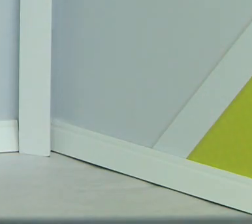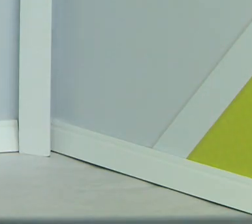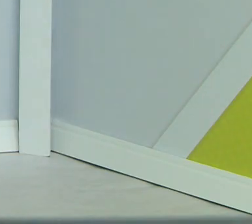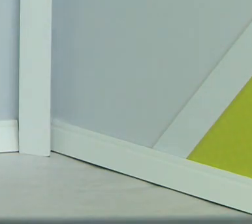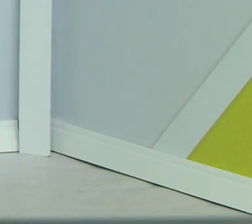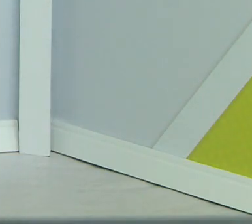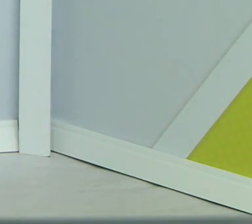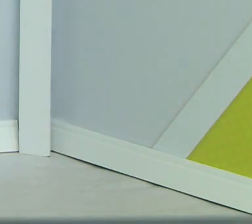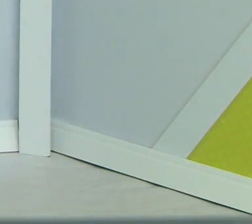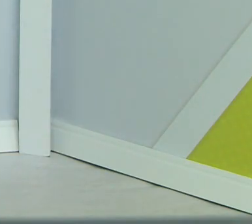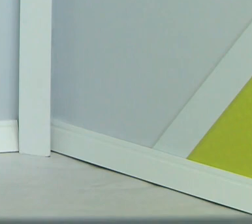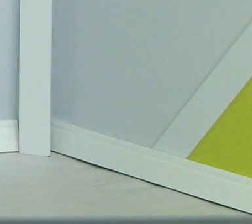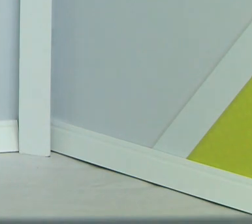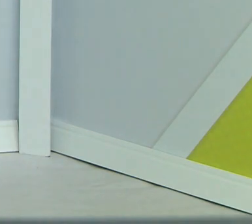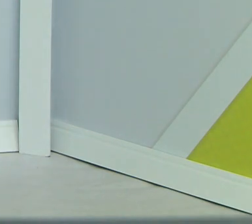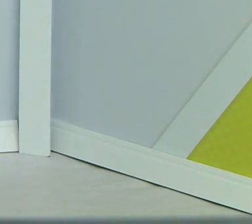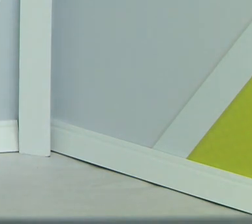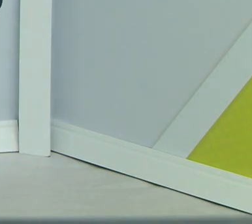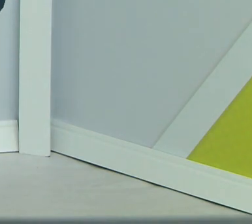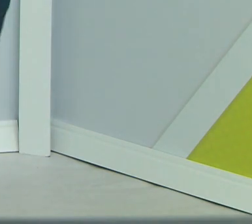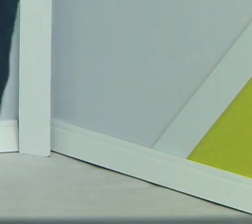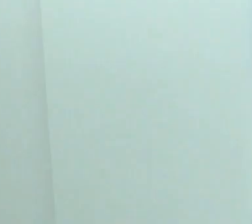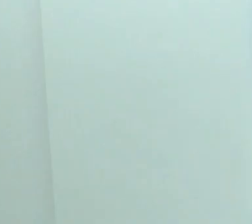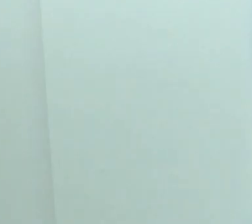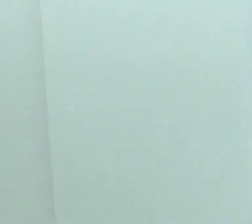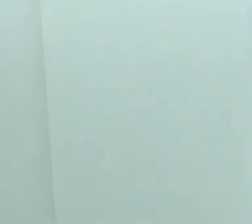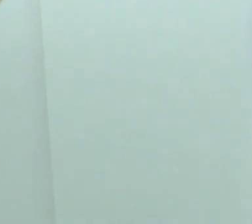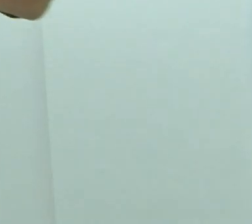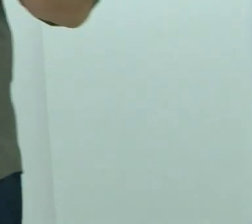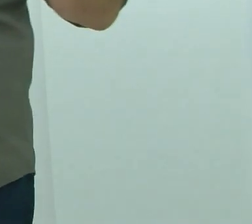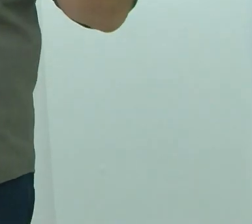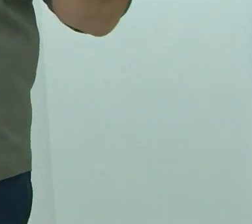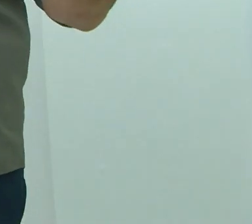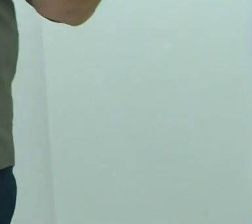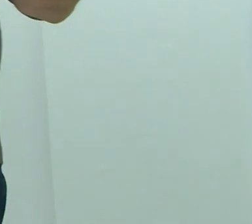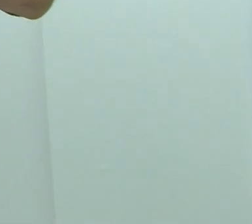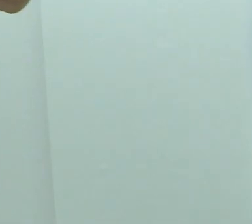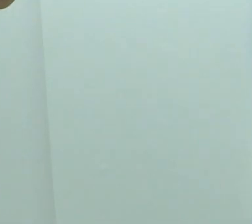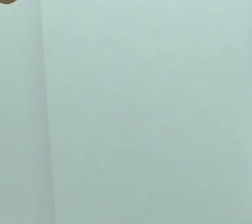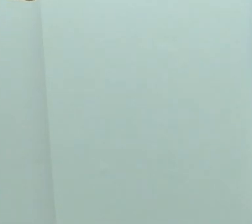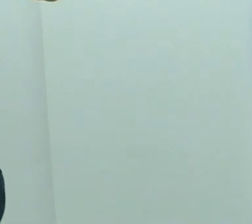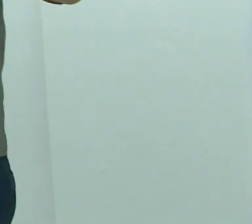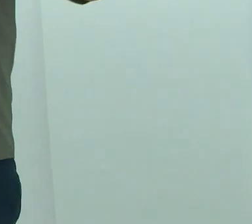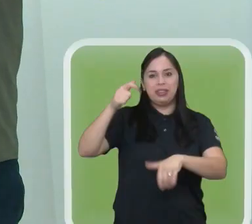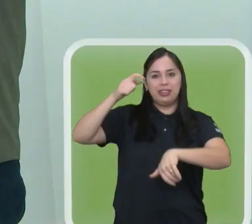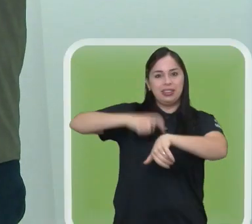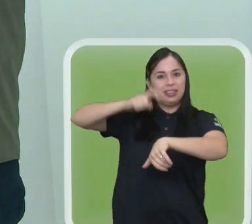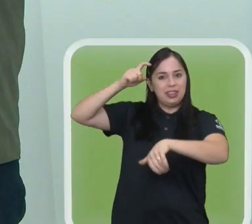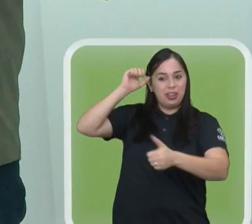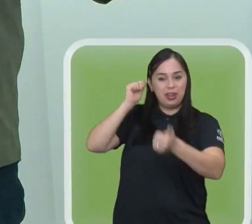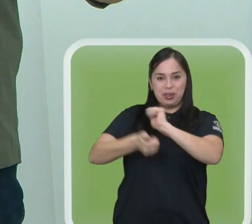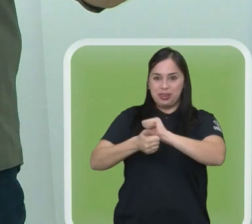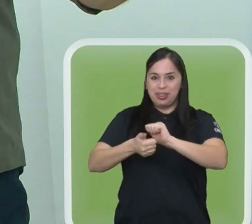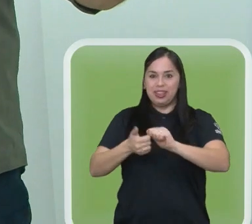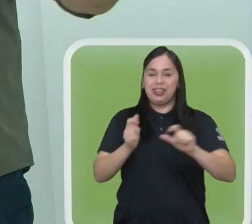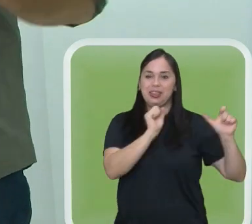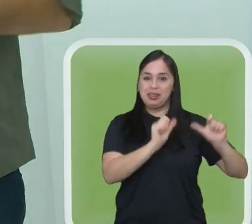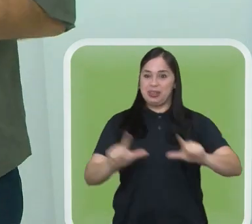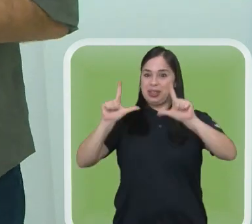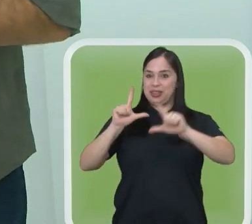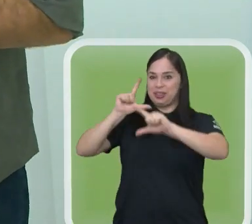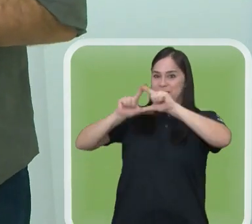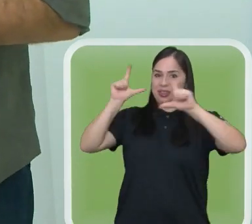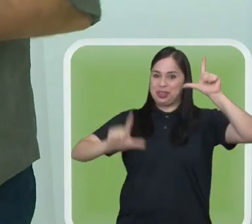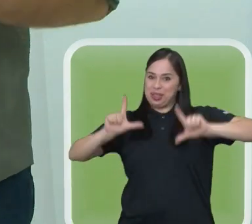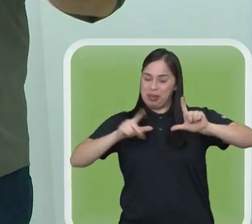salve, salve, galera! Muito boa tarde para você. Está começando o primeiro programa Hora do Esporte aqui na tela da TV Câmara de